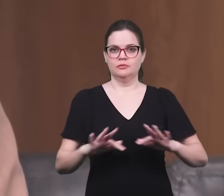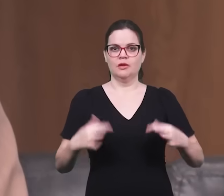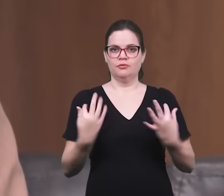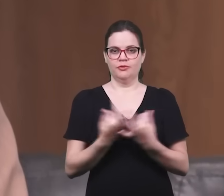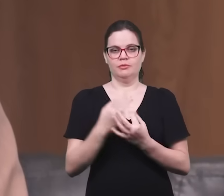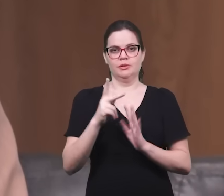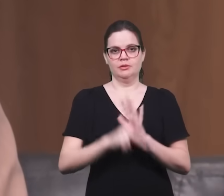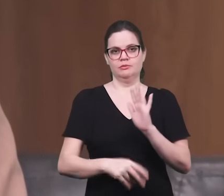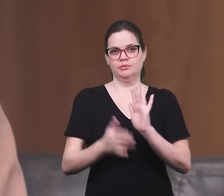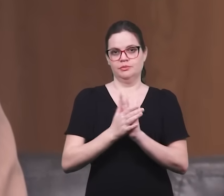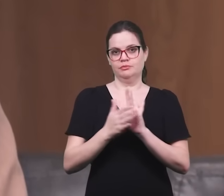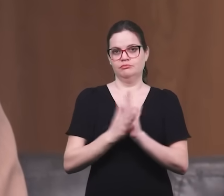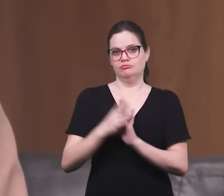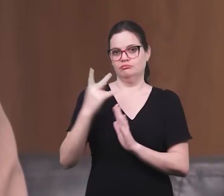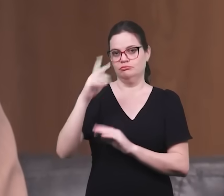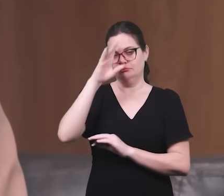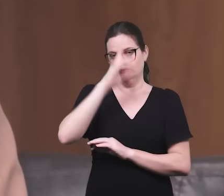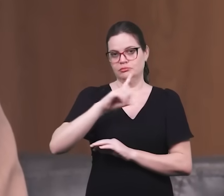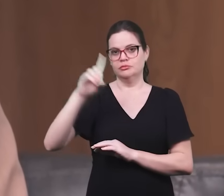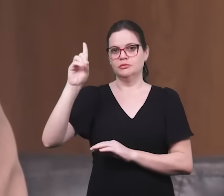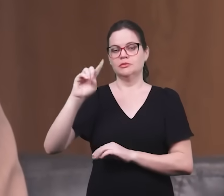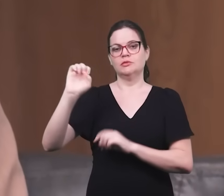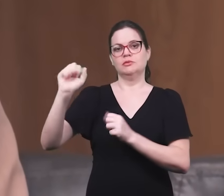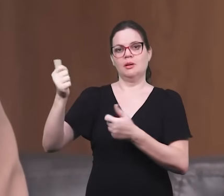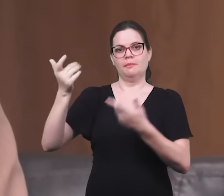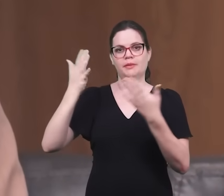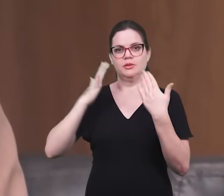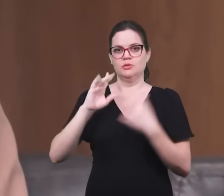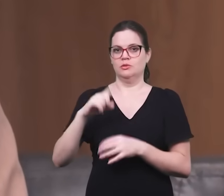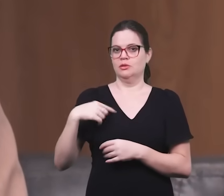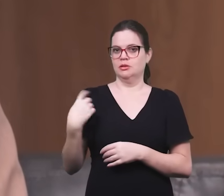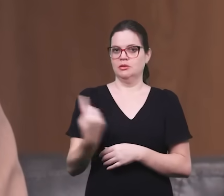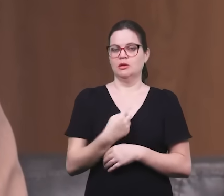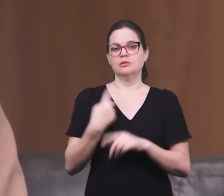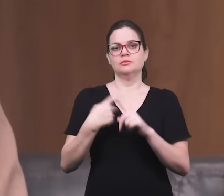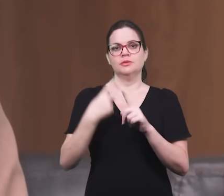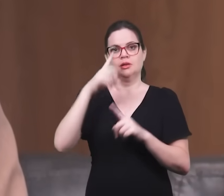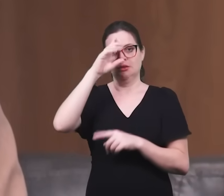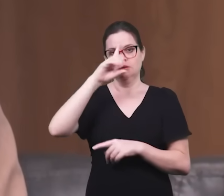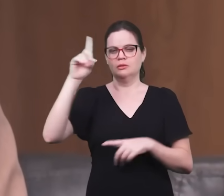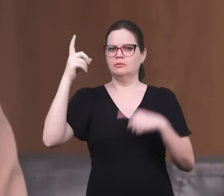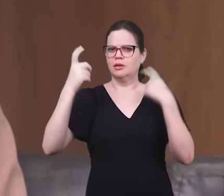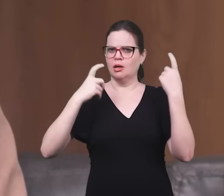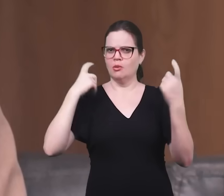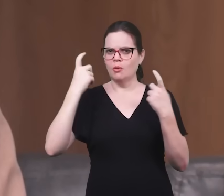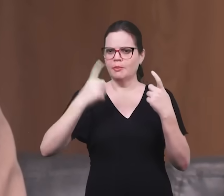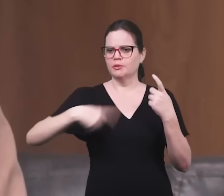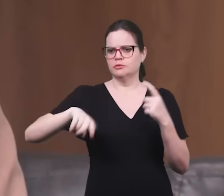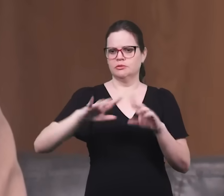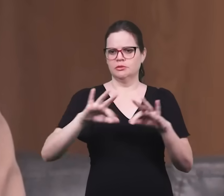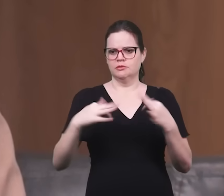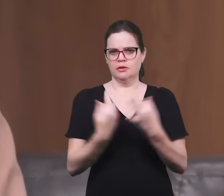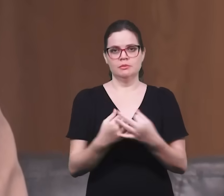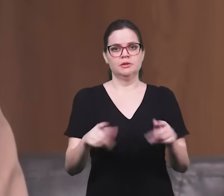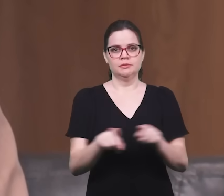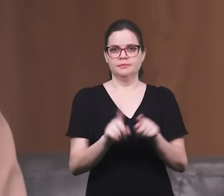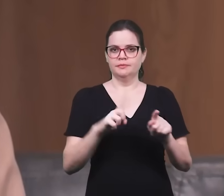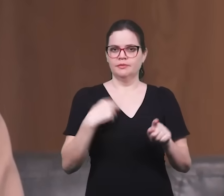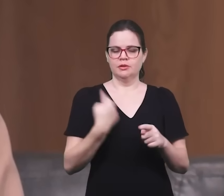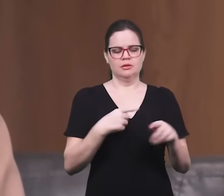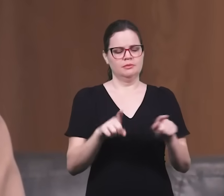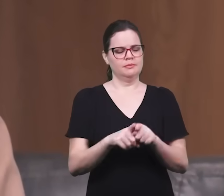um projeto que Deus nos deu e que ele se preocupa, e nós devemos nos preocupar em manter,